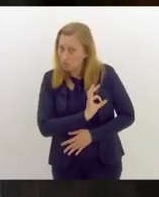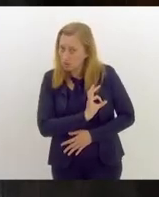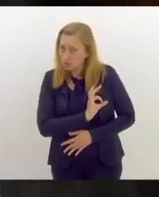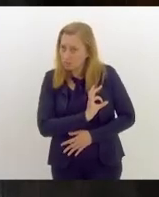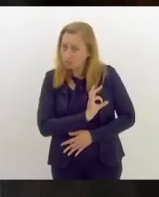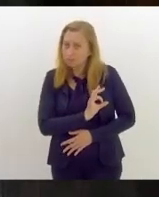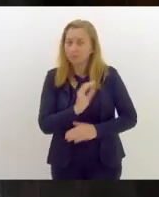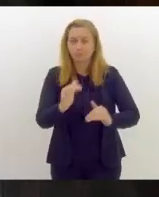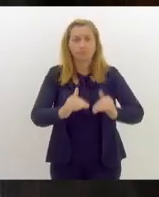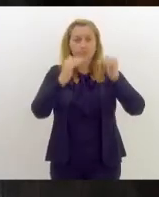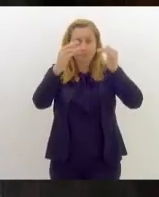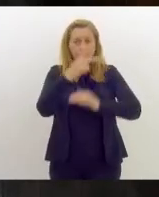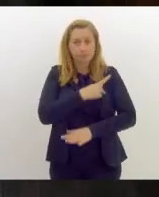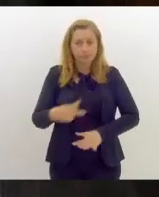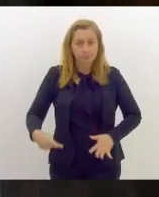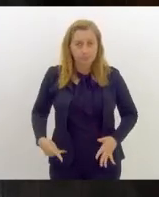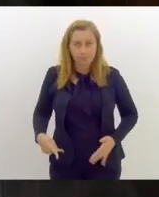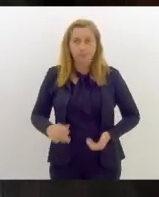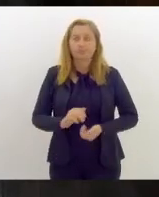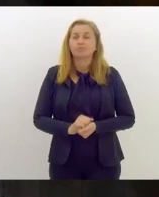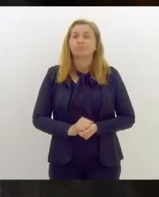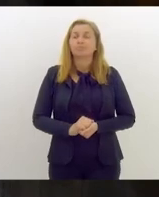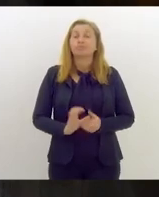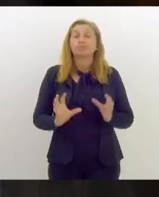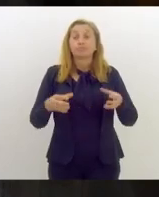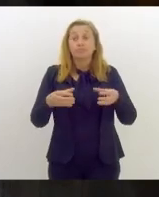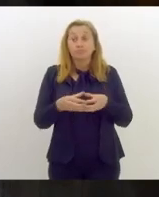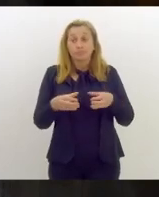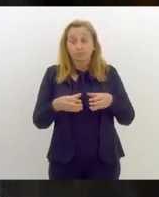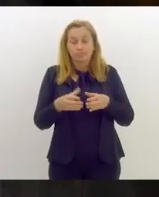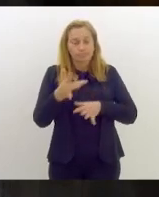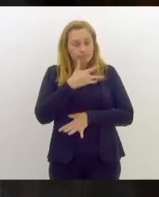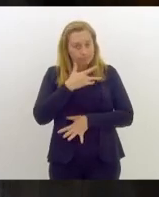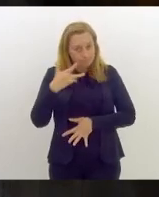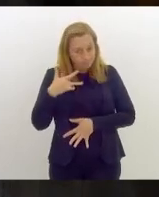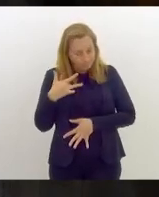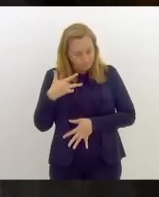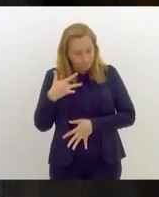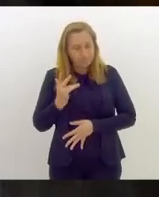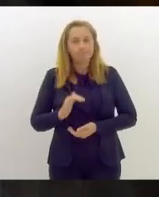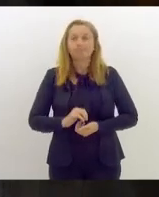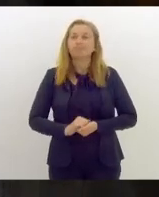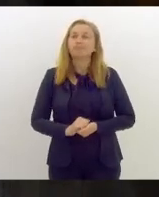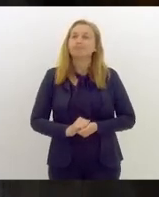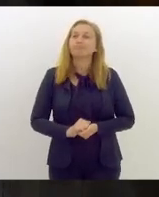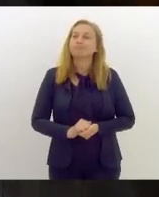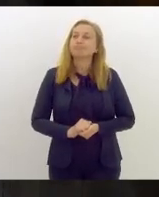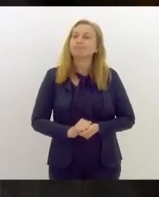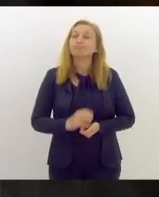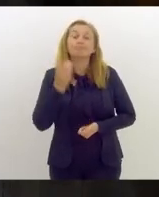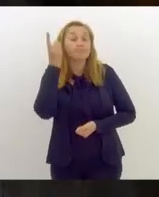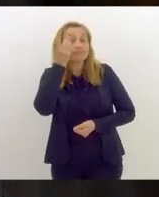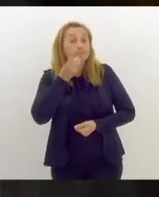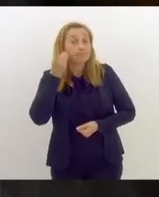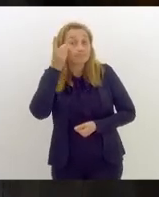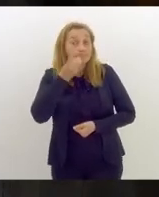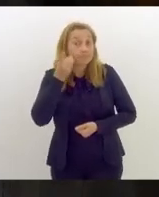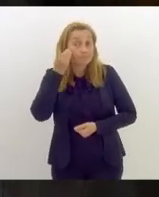vossa excelência que Preside a comissão de saúde e aqui deputado